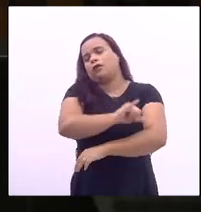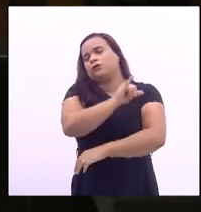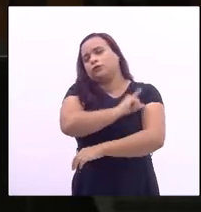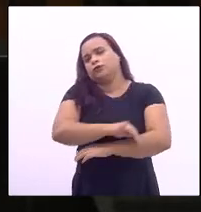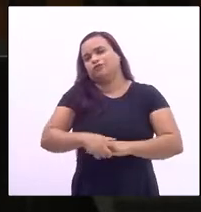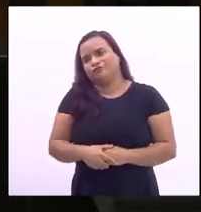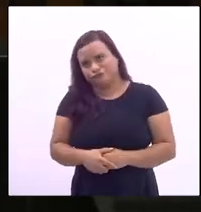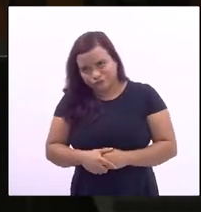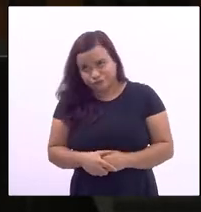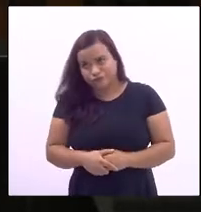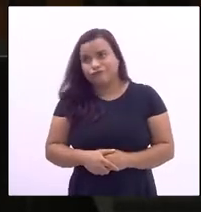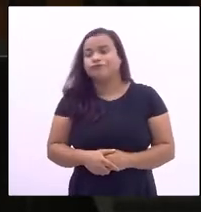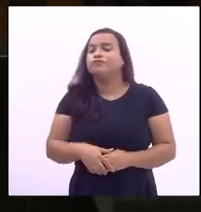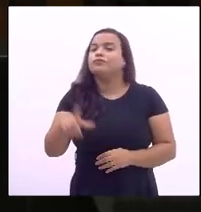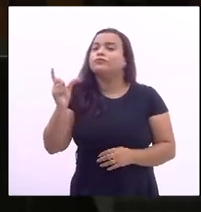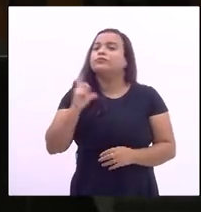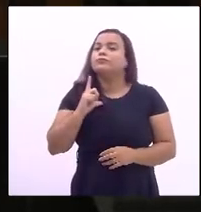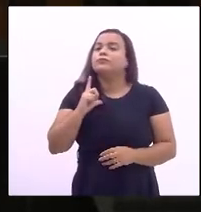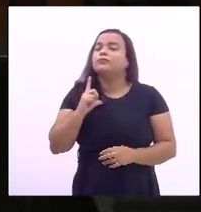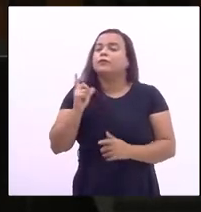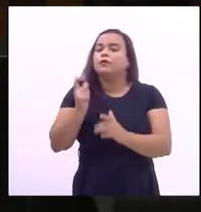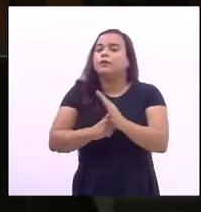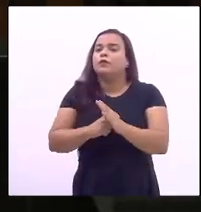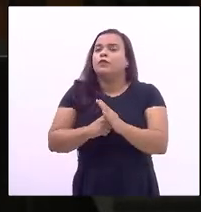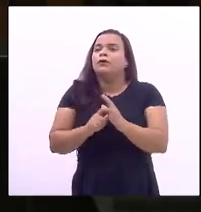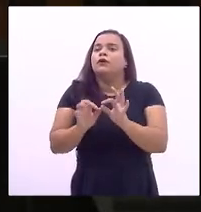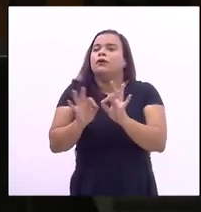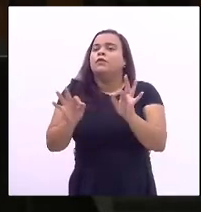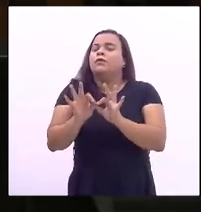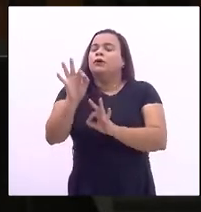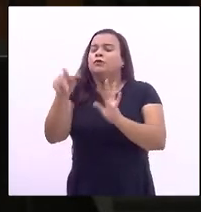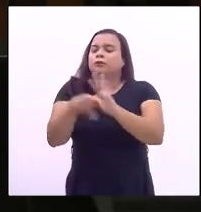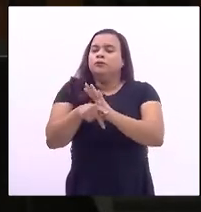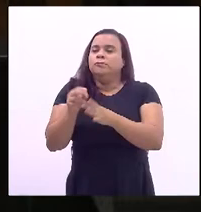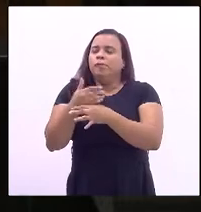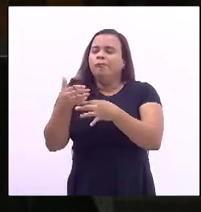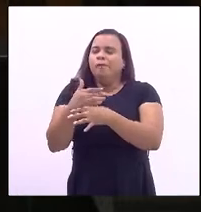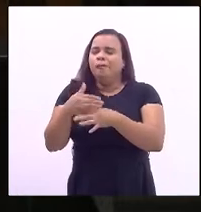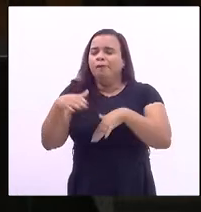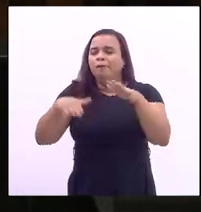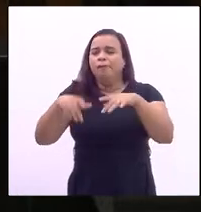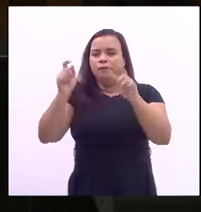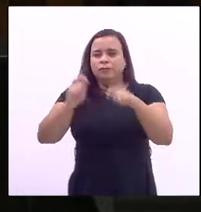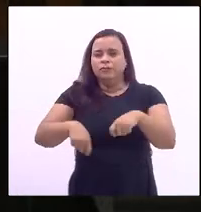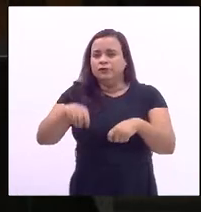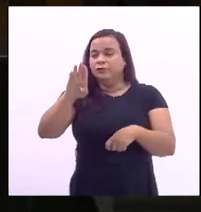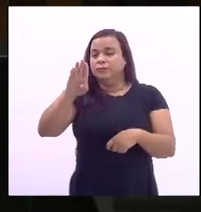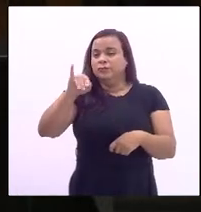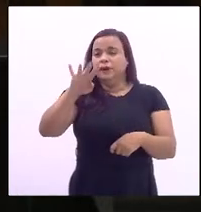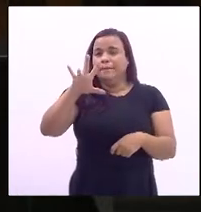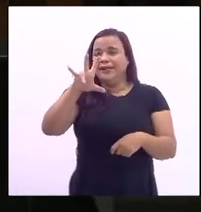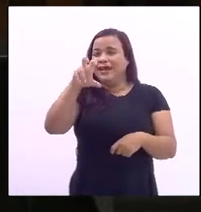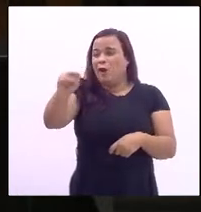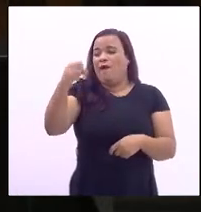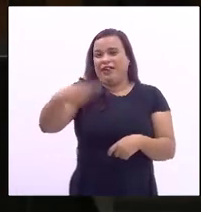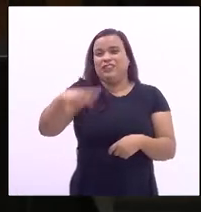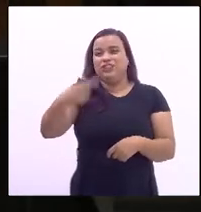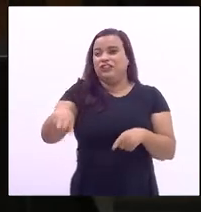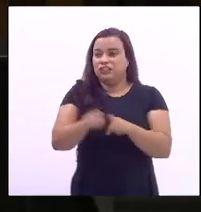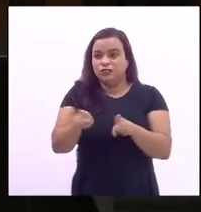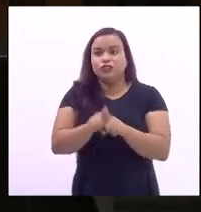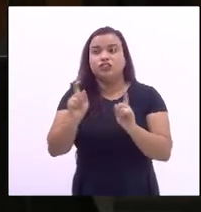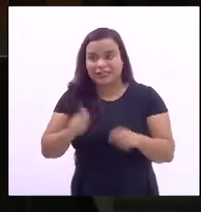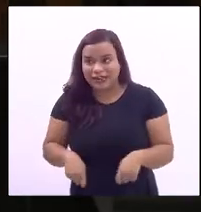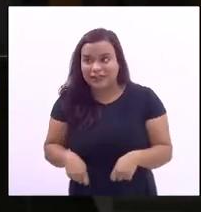que a depender dos parâmetros urbanísticos e o preço pode ser bilionário Mas por outro lado